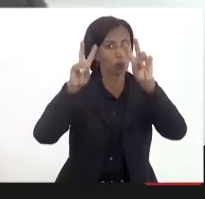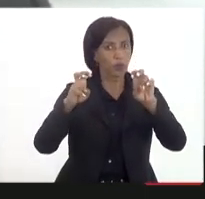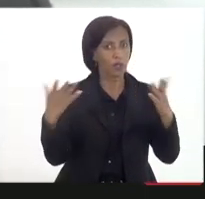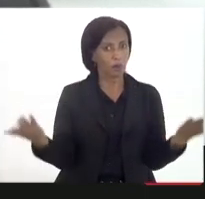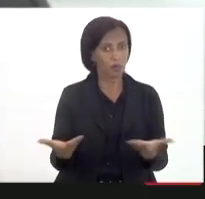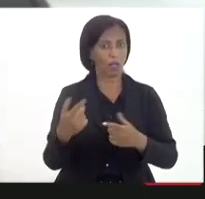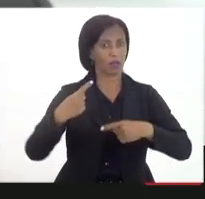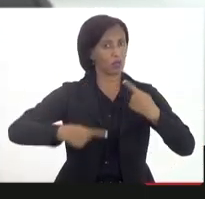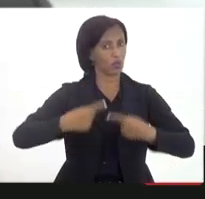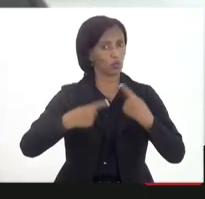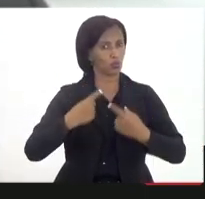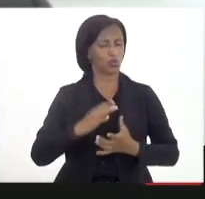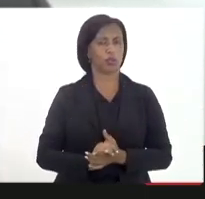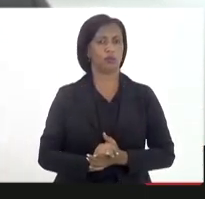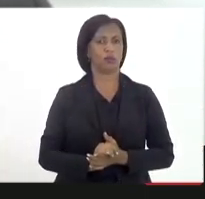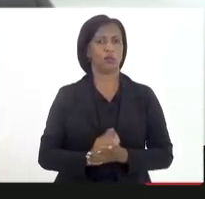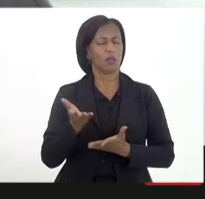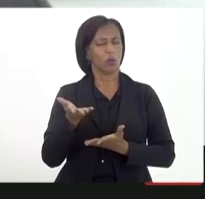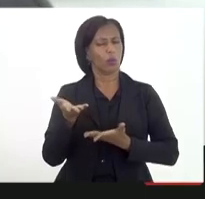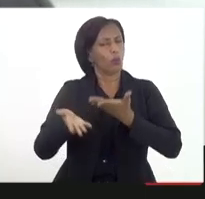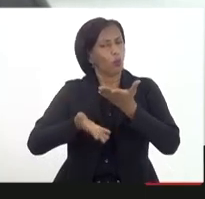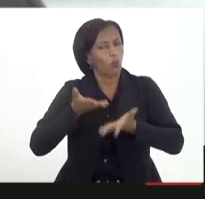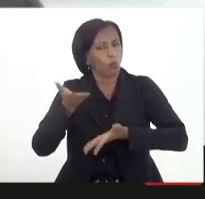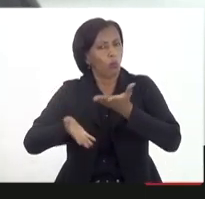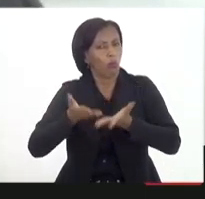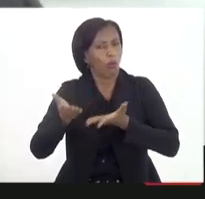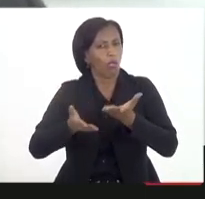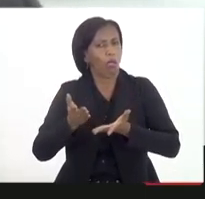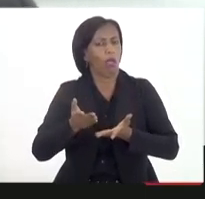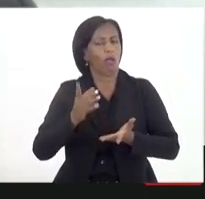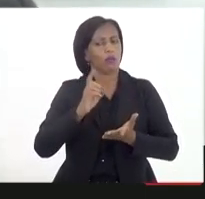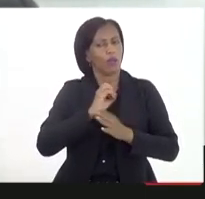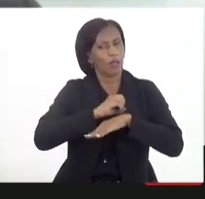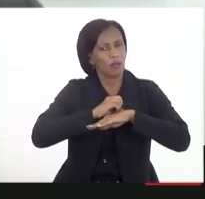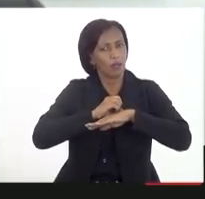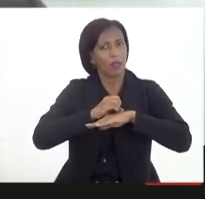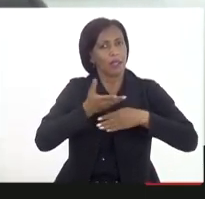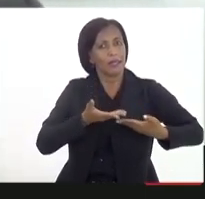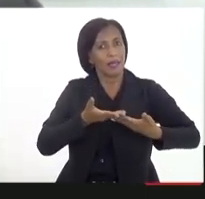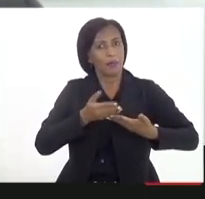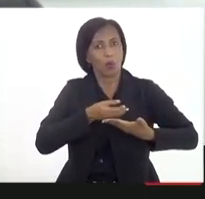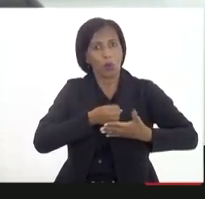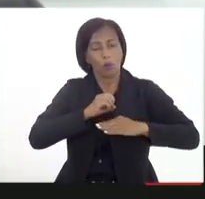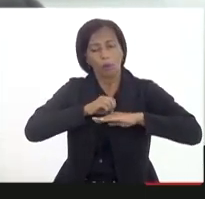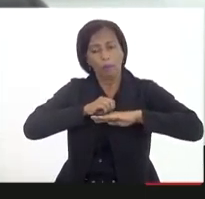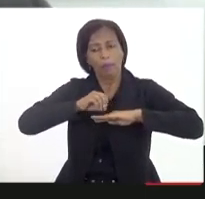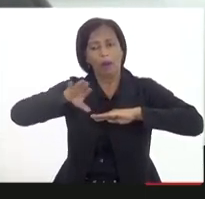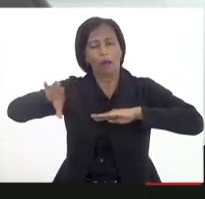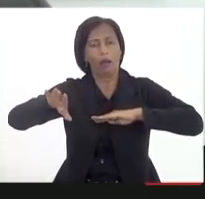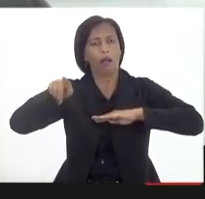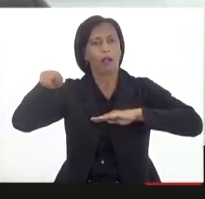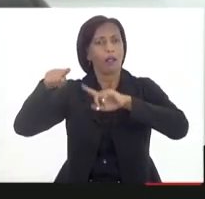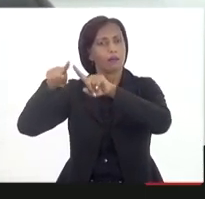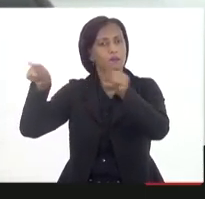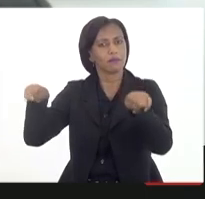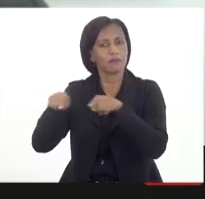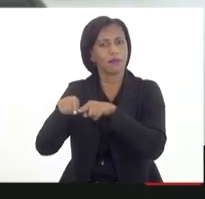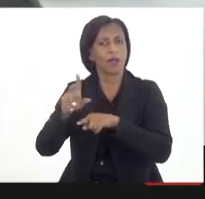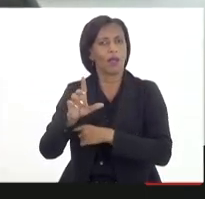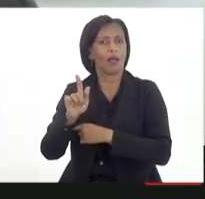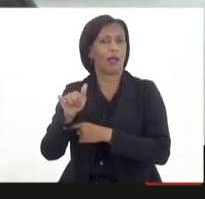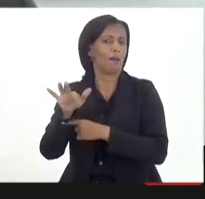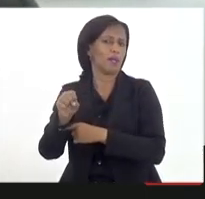agora ele de forma muito zelosa encaminhou o representante do tribunal Ofício um representante no tribunal através do seu gabinete mas a